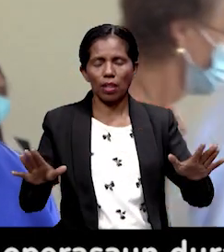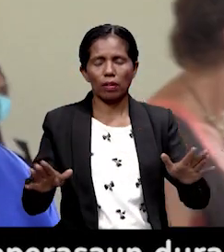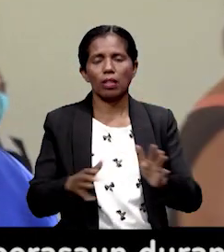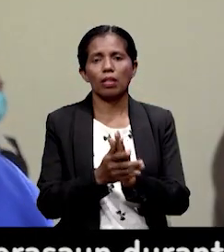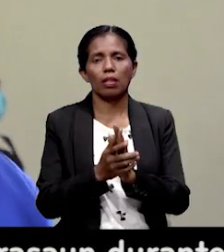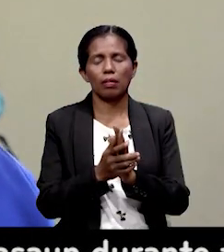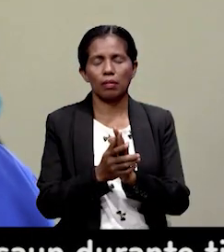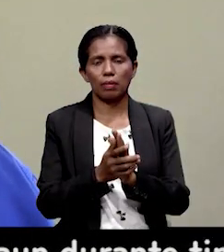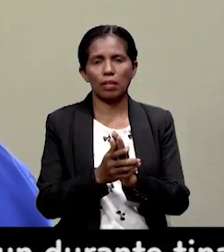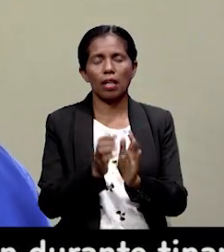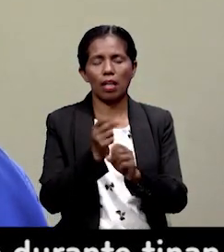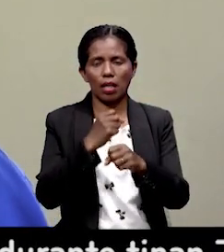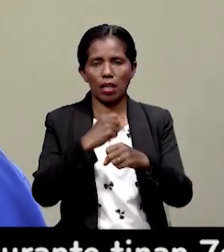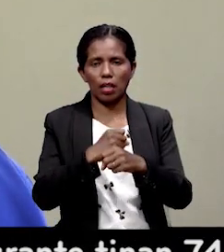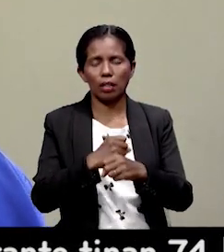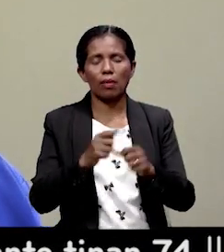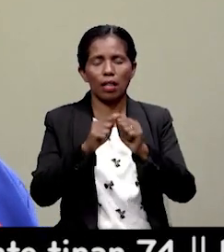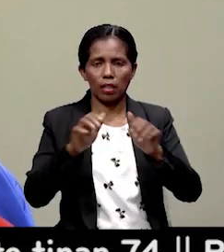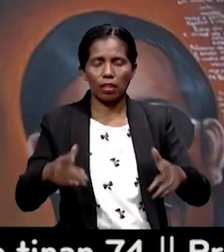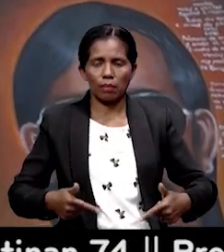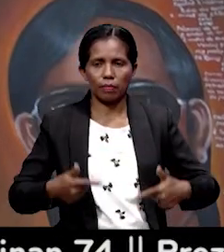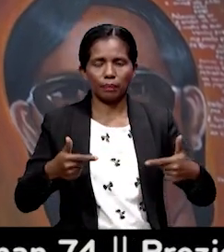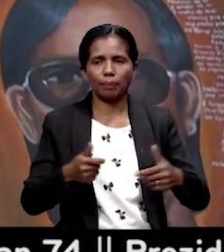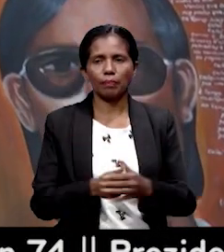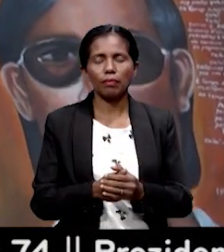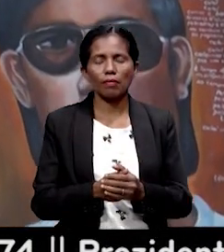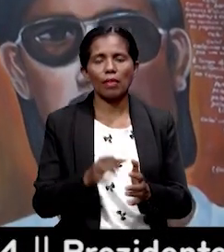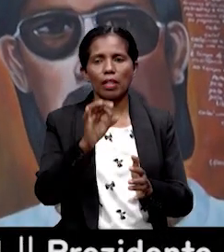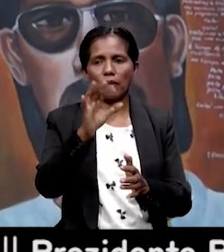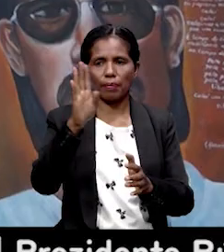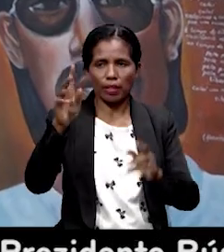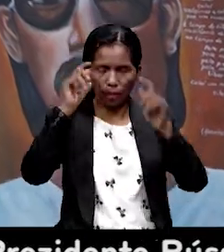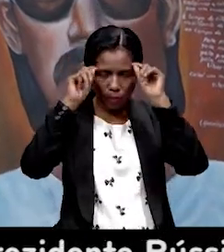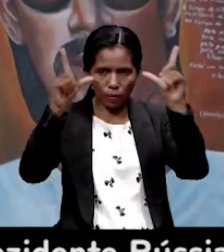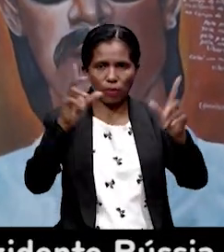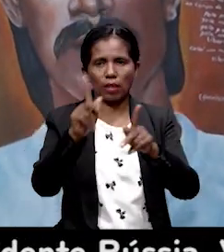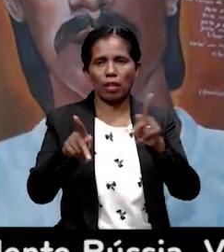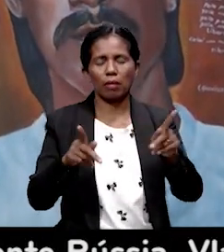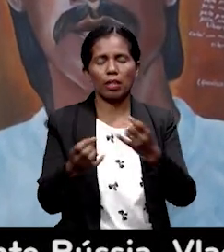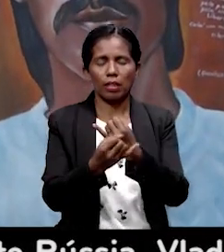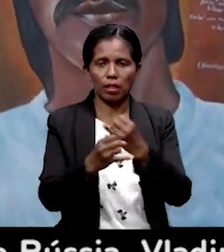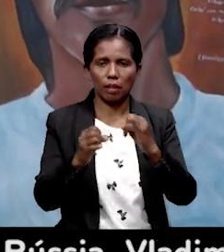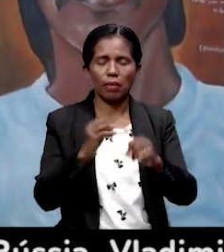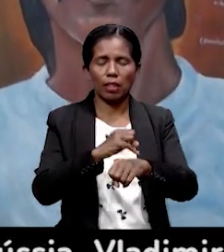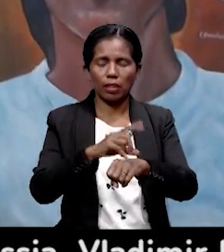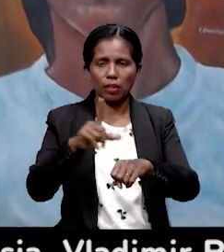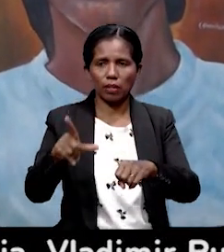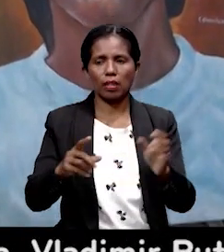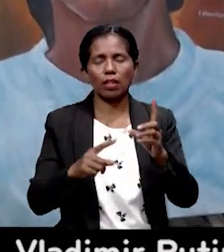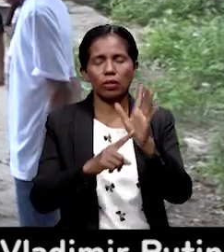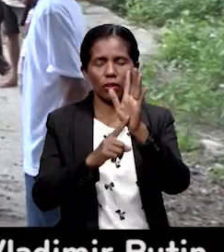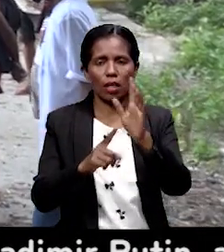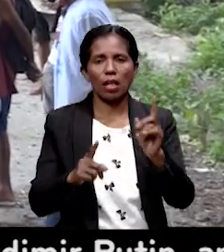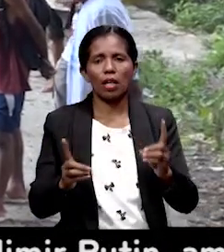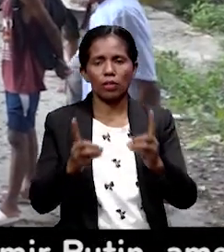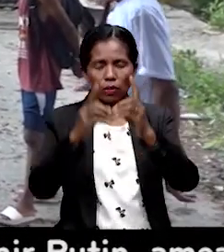bem hirahalo despeso para Artemoris. E a mídia social timoruana, mas é um estrangeiro balão, lança crítica sobre o governo,